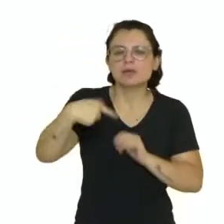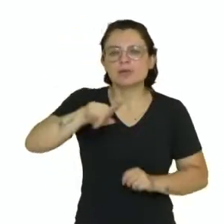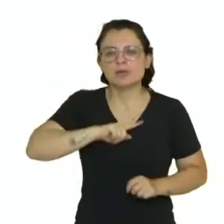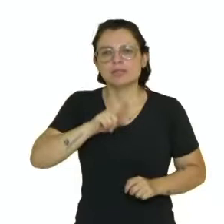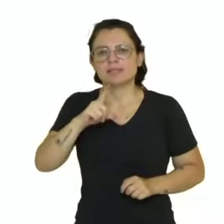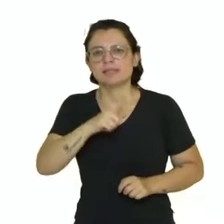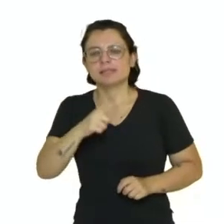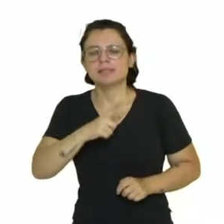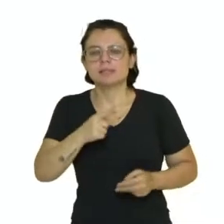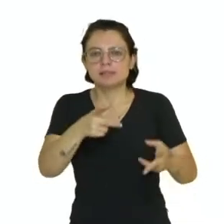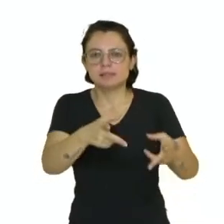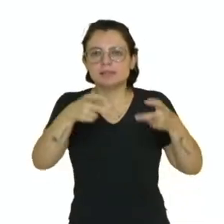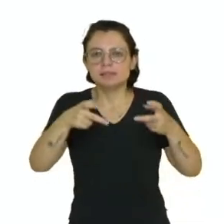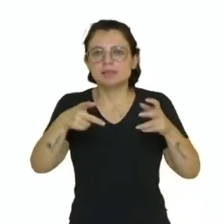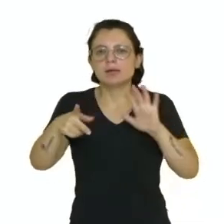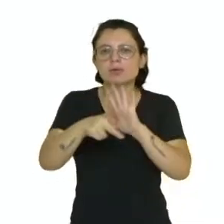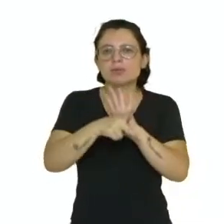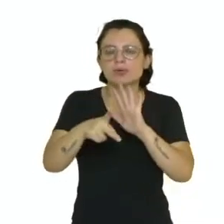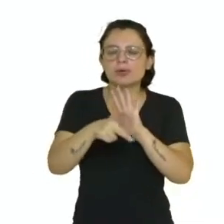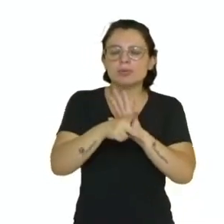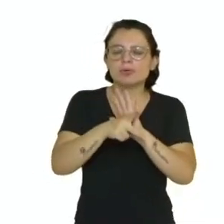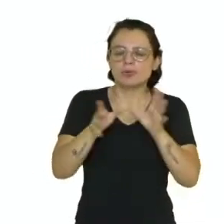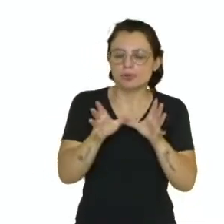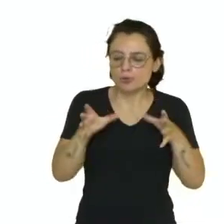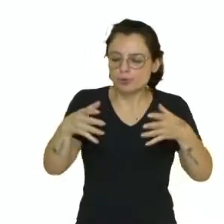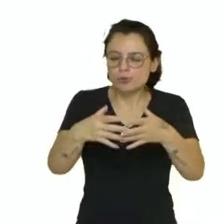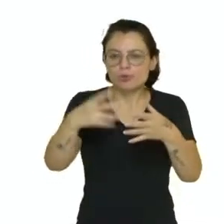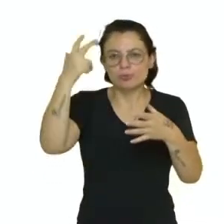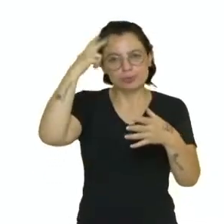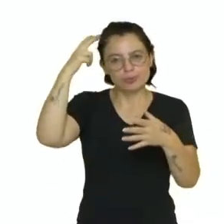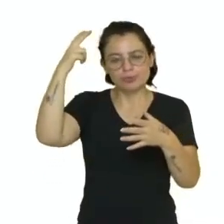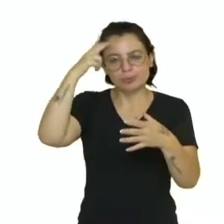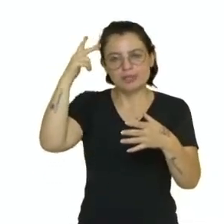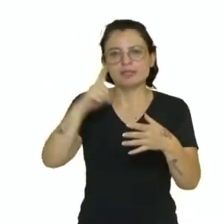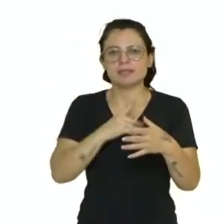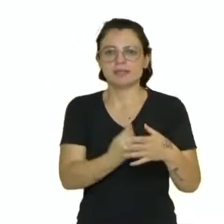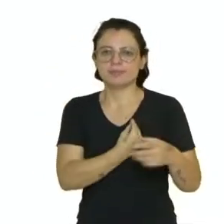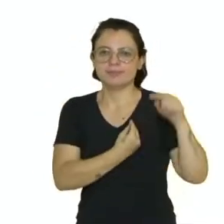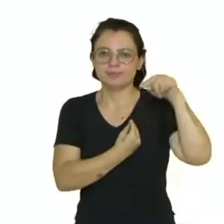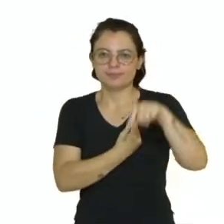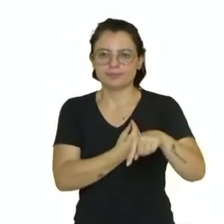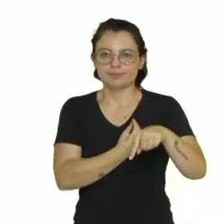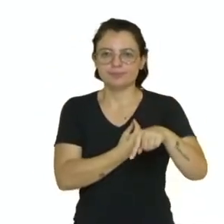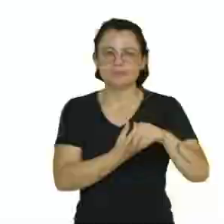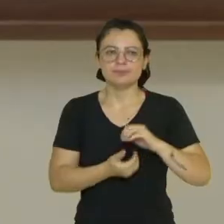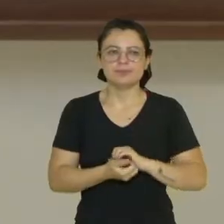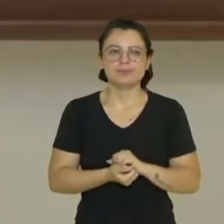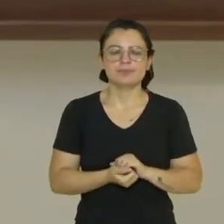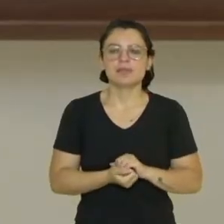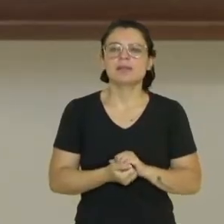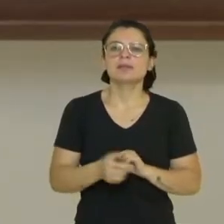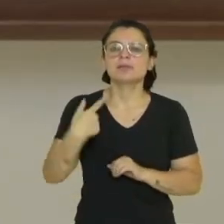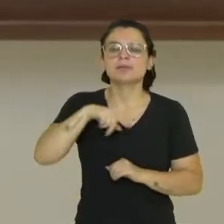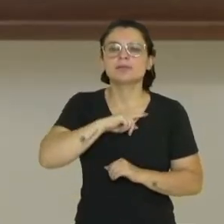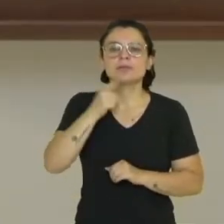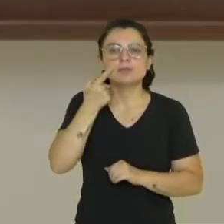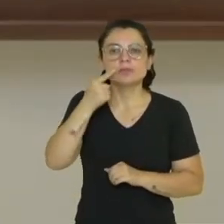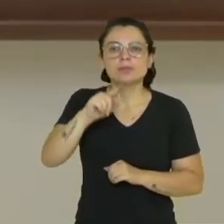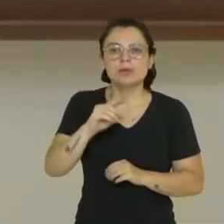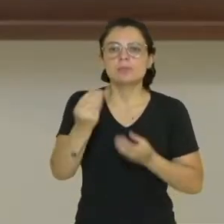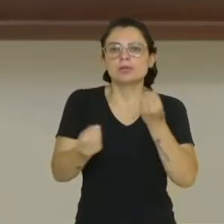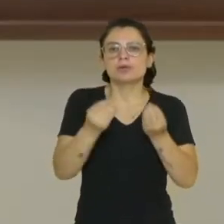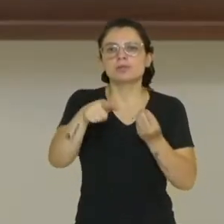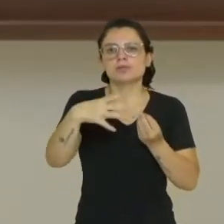identificação dos grupos culturais que ocuparam o seu modo de vida. Então foi dessa